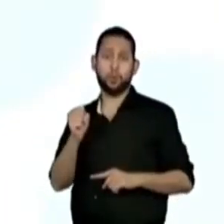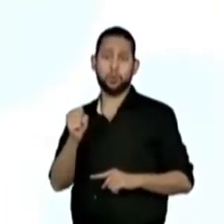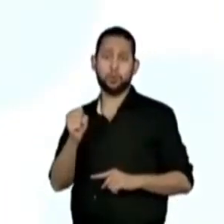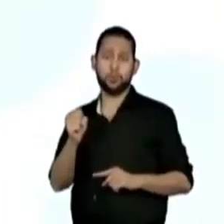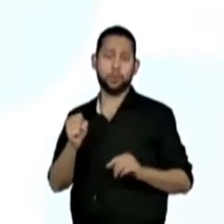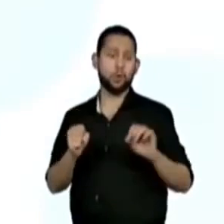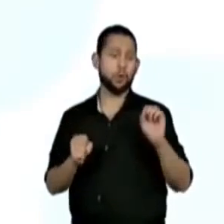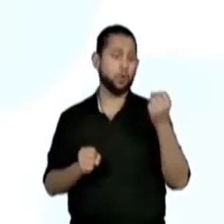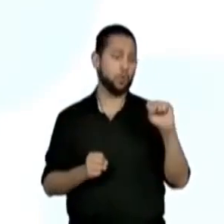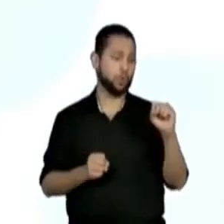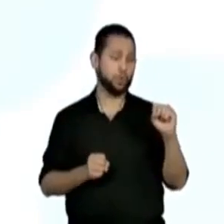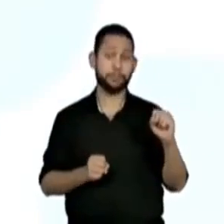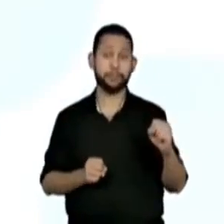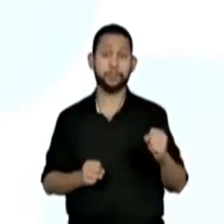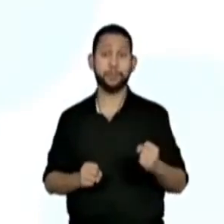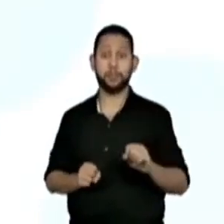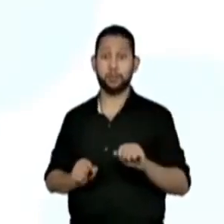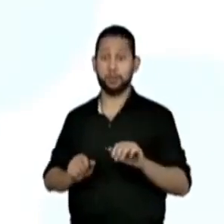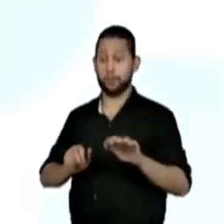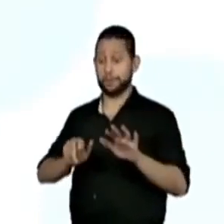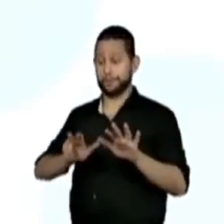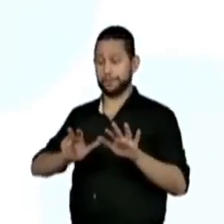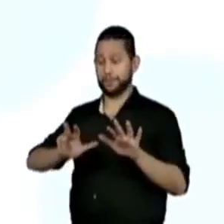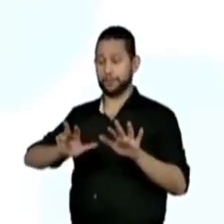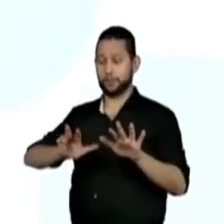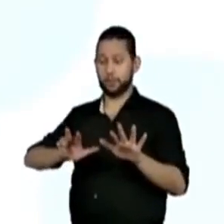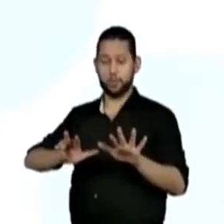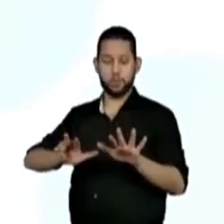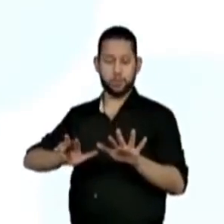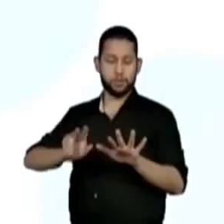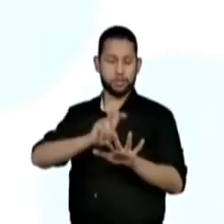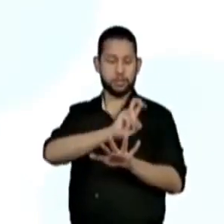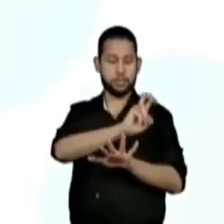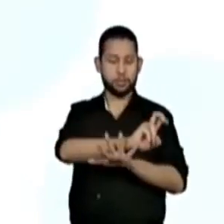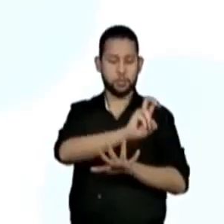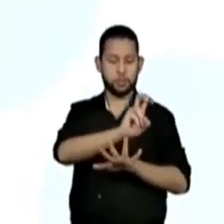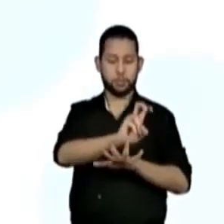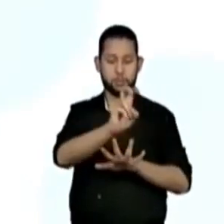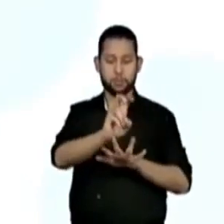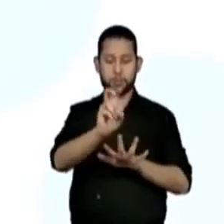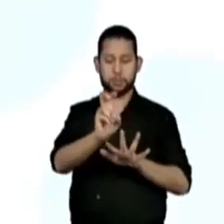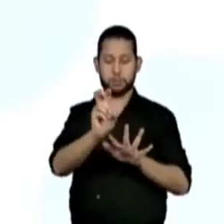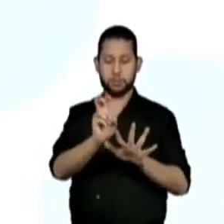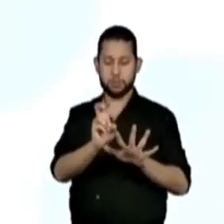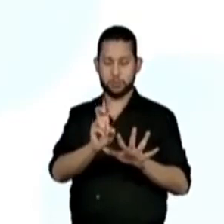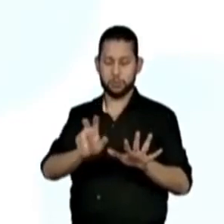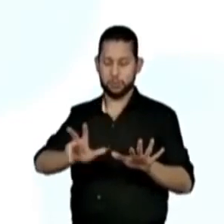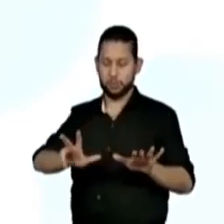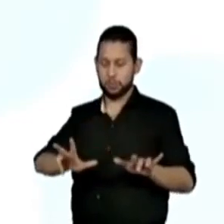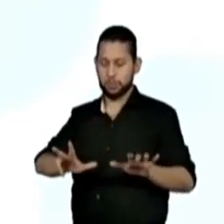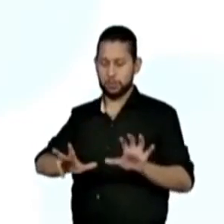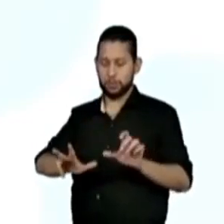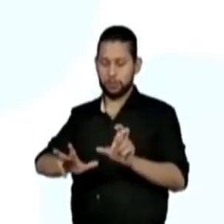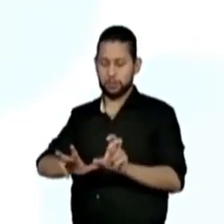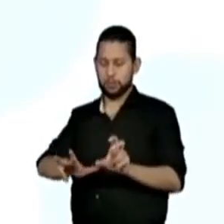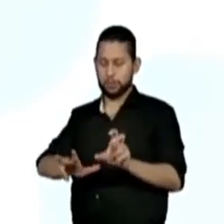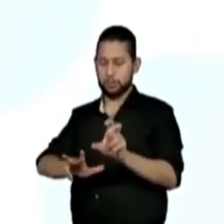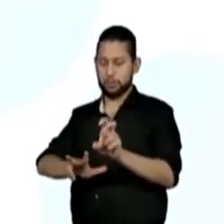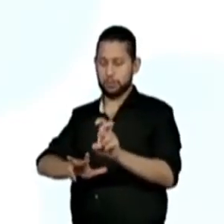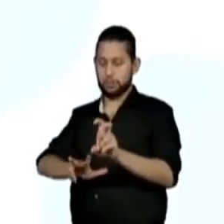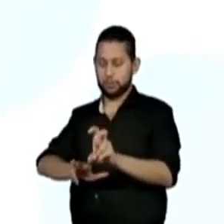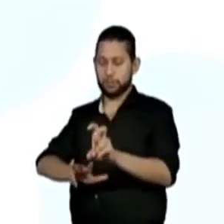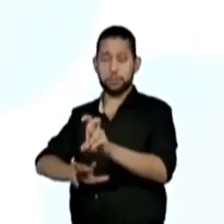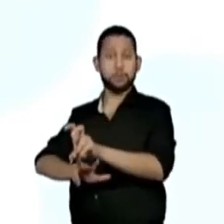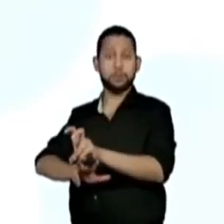8 e agora tá um pouco diferente do seu pro galera a gente já falou algumas vezes